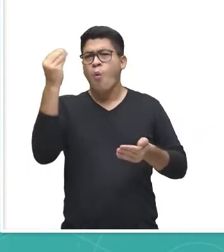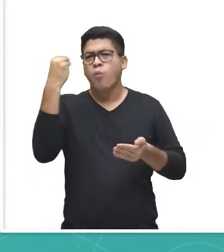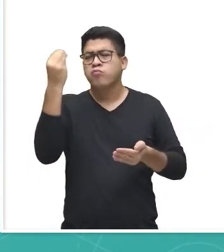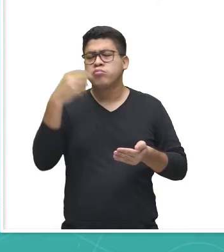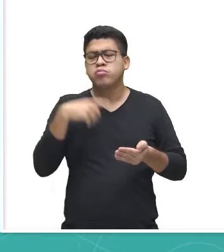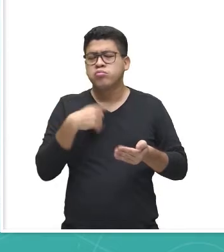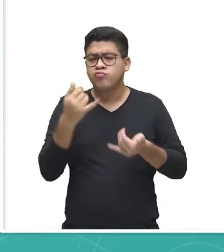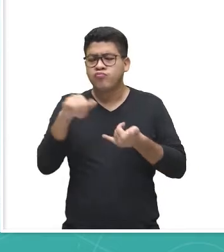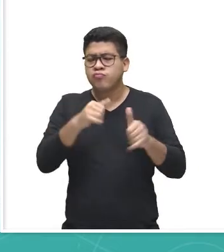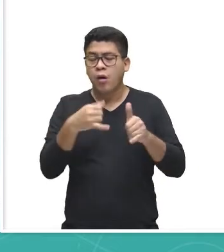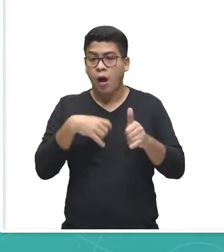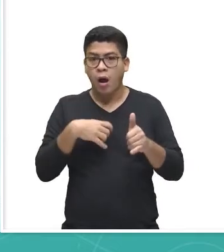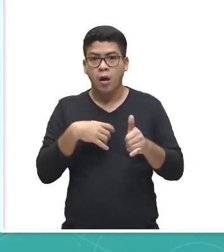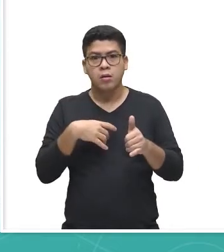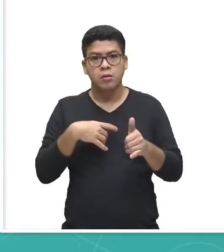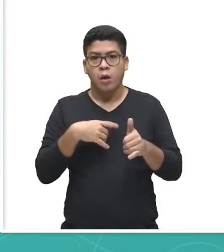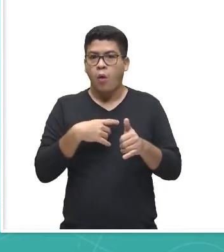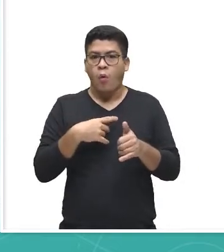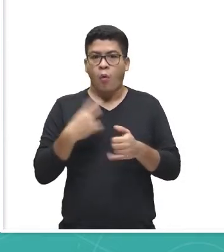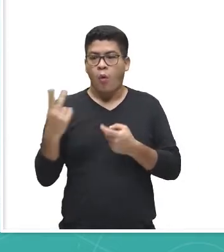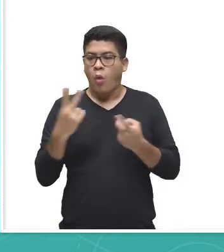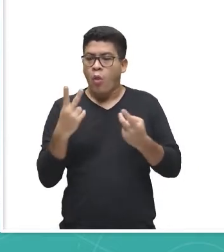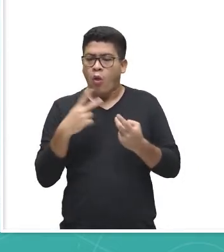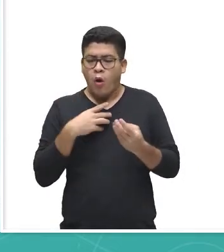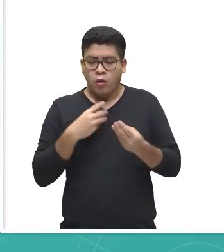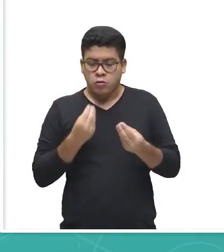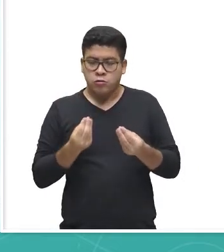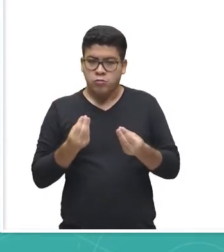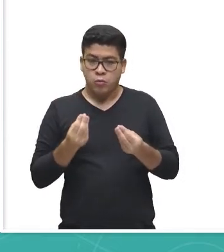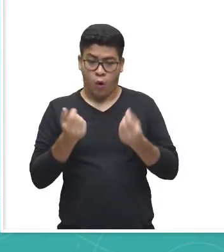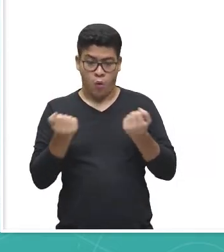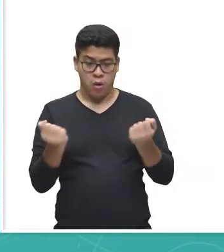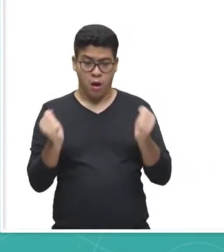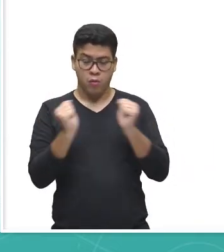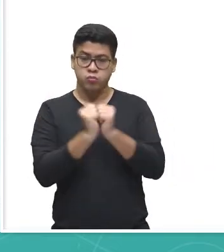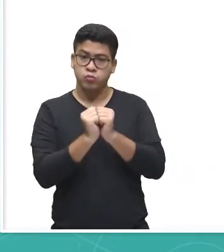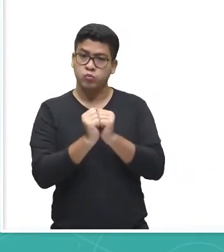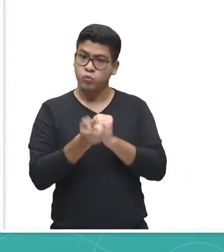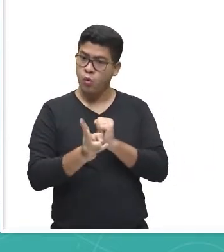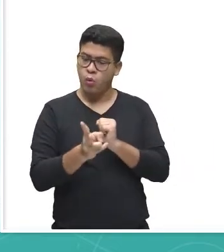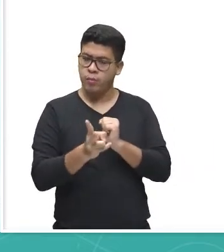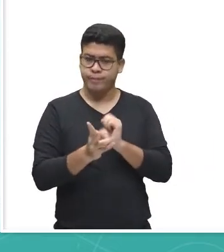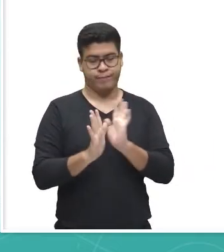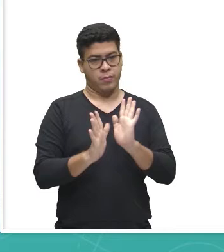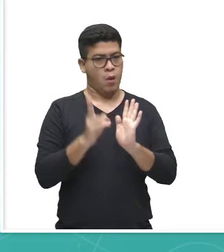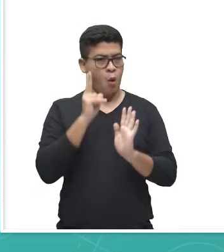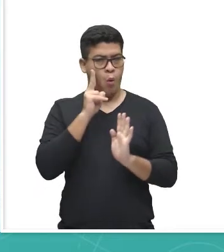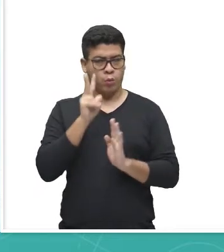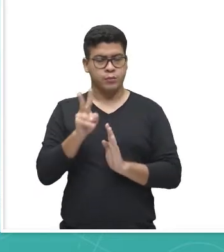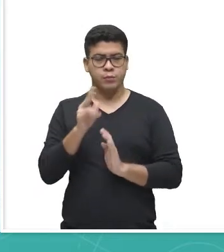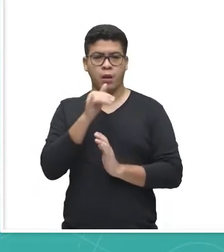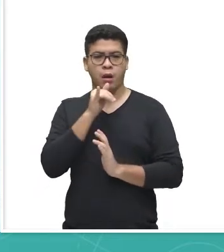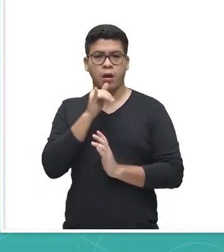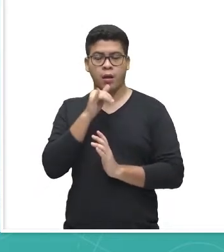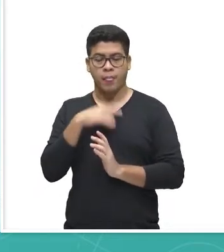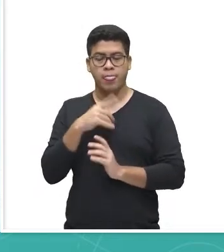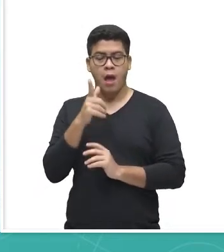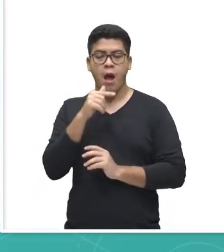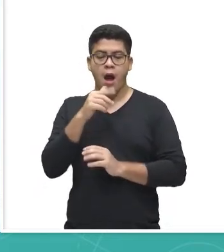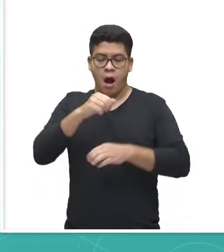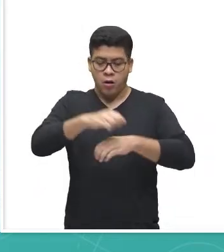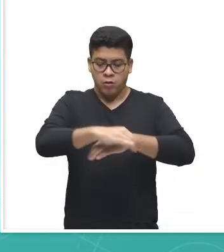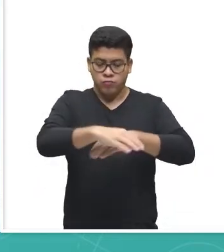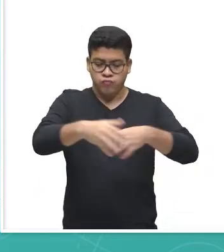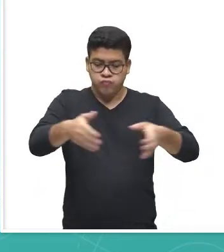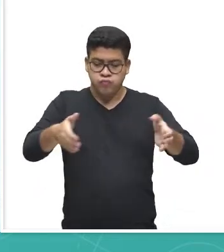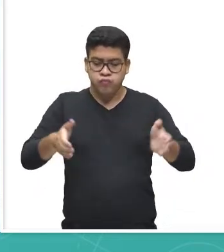para ver se realmente dois corpos ocupam o mesmo lugar ao mesmo tempo. Então, você está vendo aqui que dentro da bacia a gente tem água, e aí